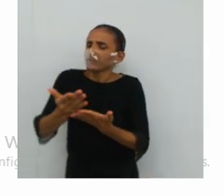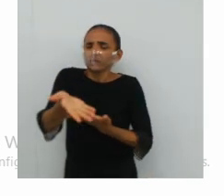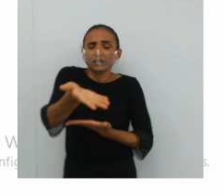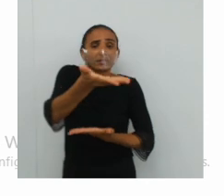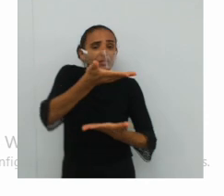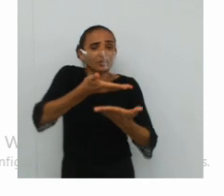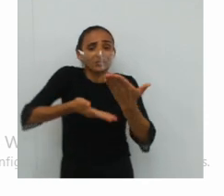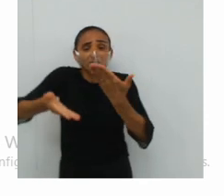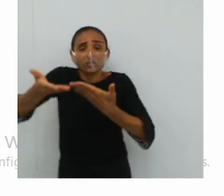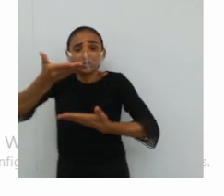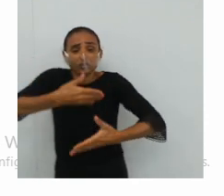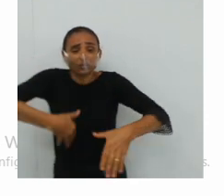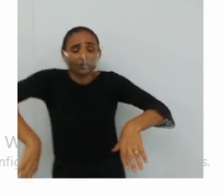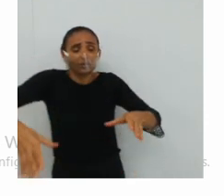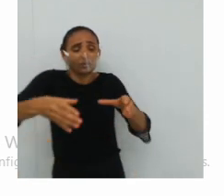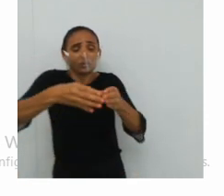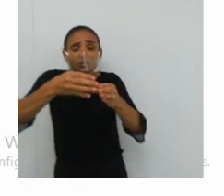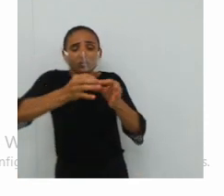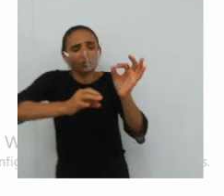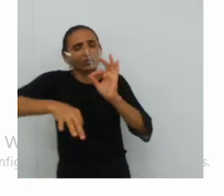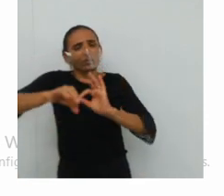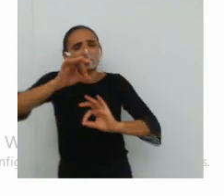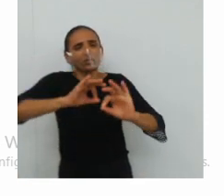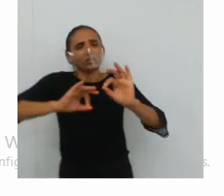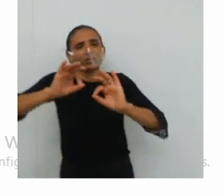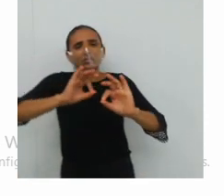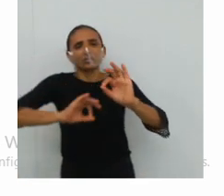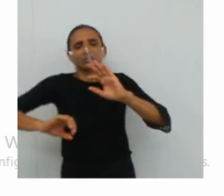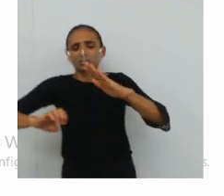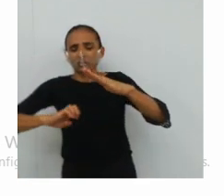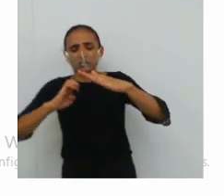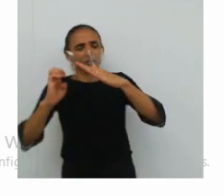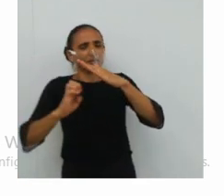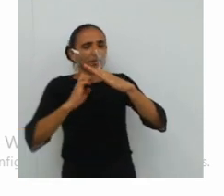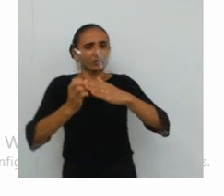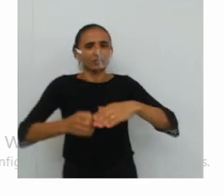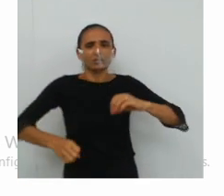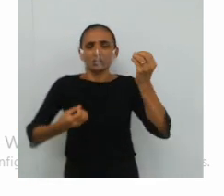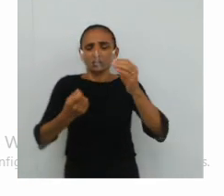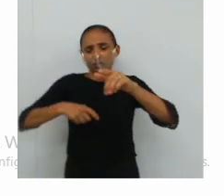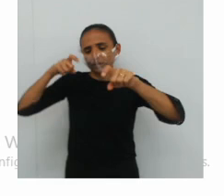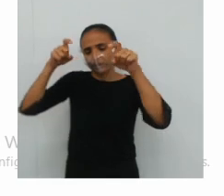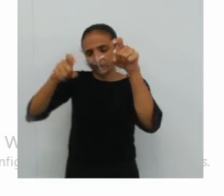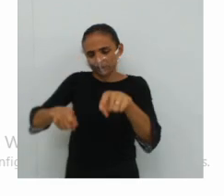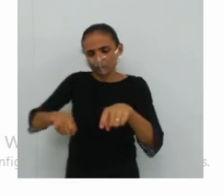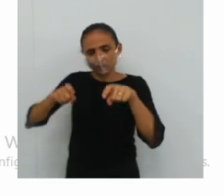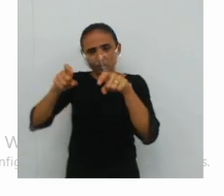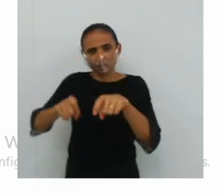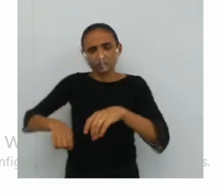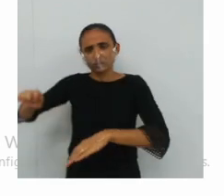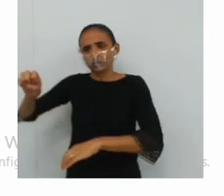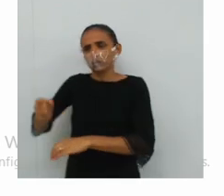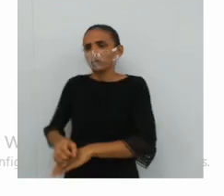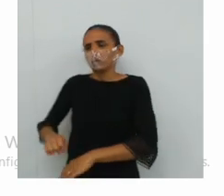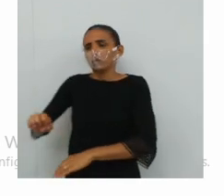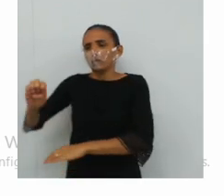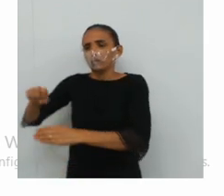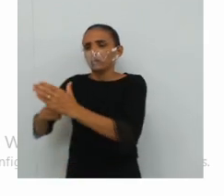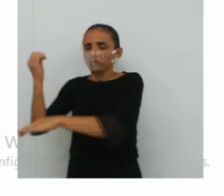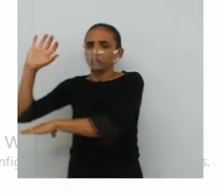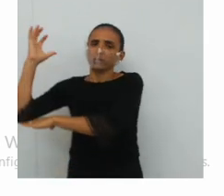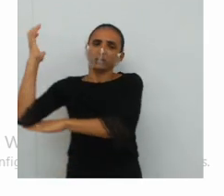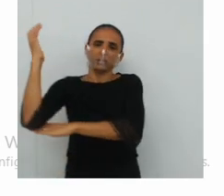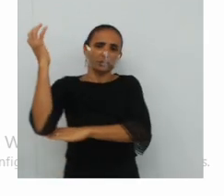nessa cadeia, e a agroindústria, que é a relação da produção do campo, basicamente vendida à indústria e à